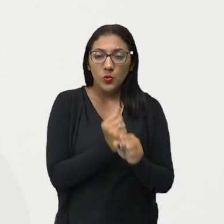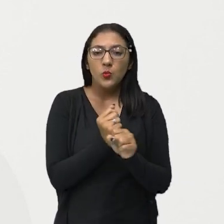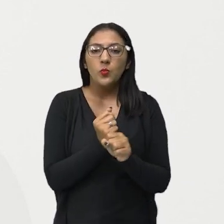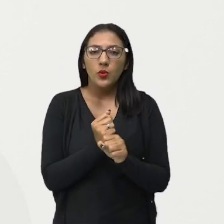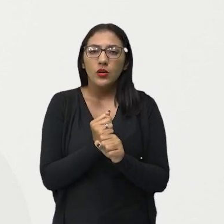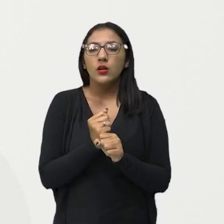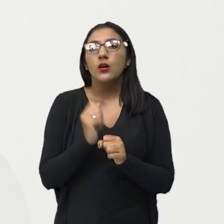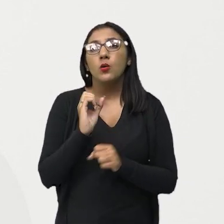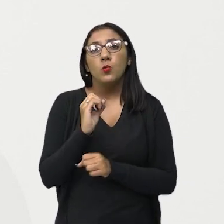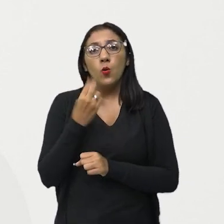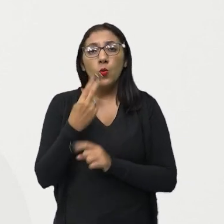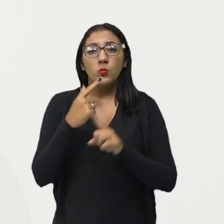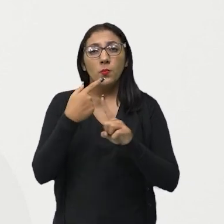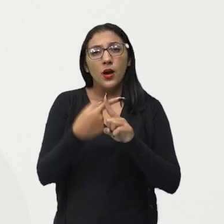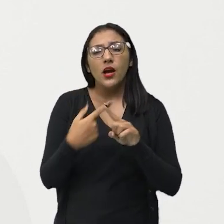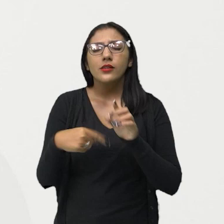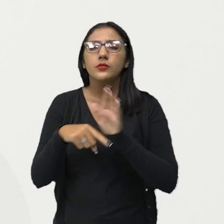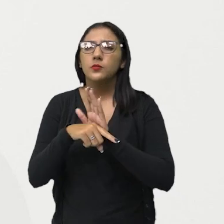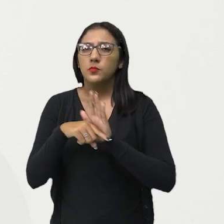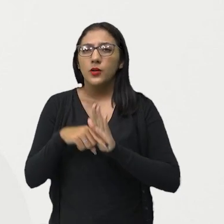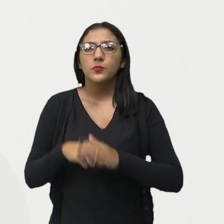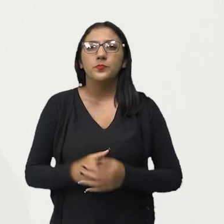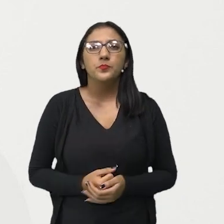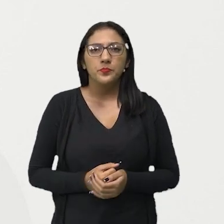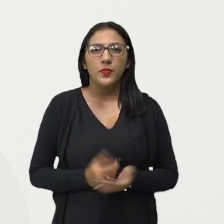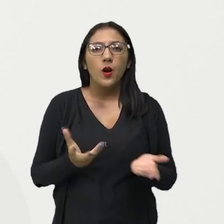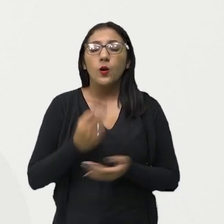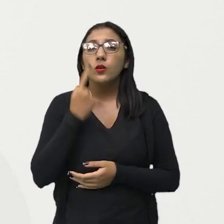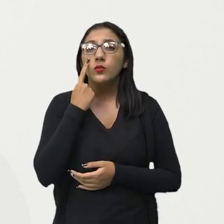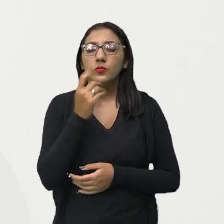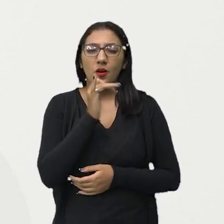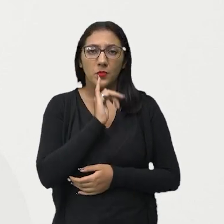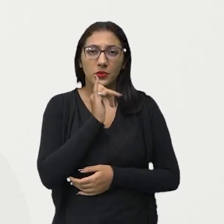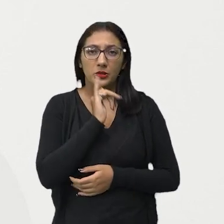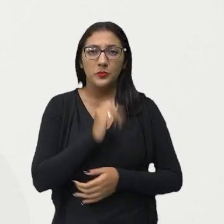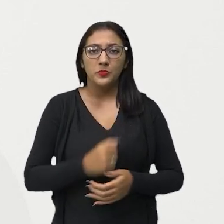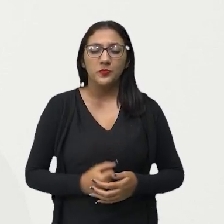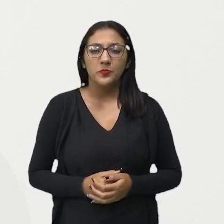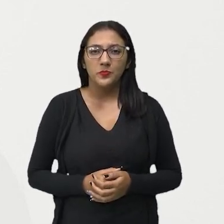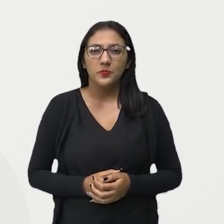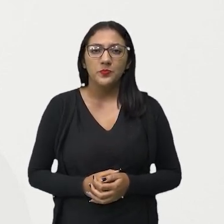a adição ou então subtração. Vamos ver então nossos exemplos.